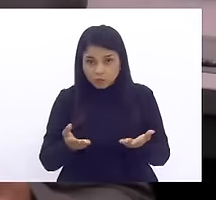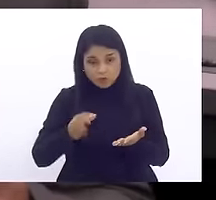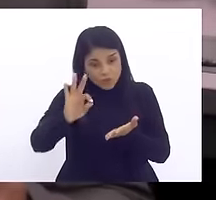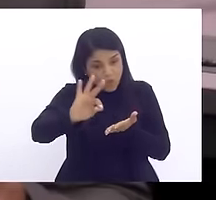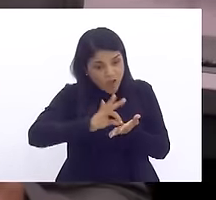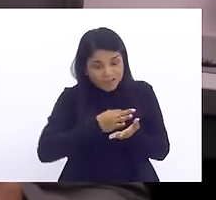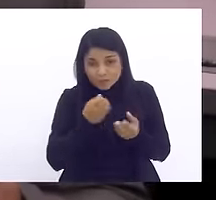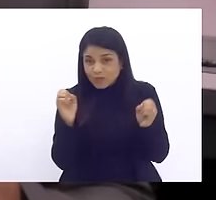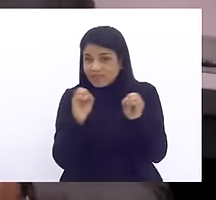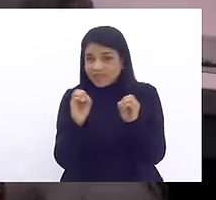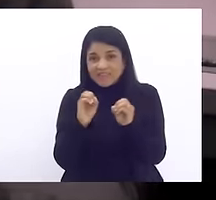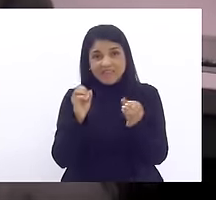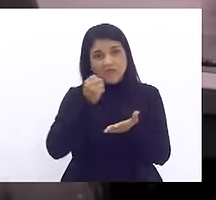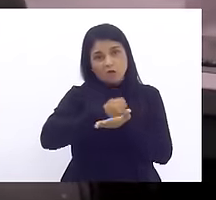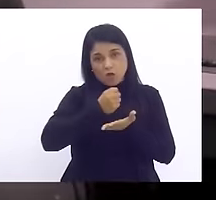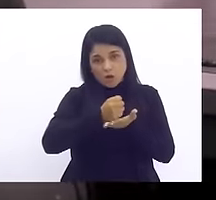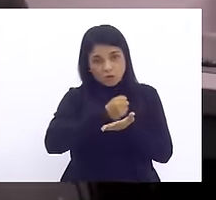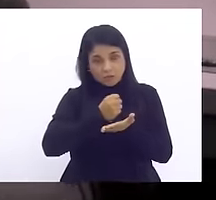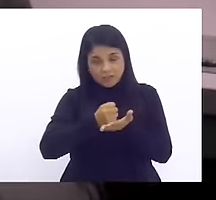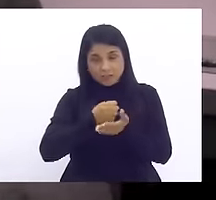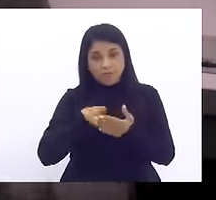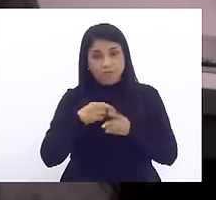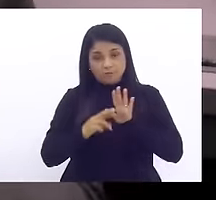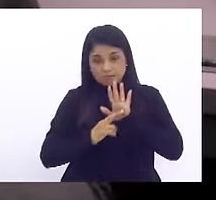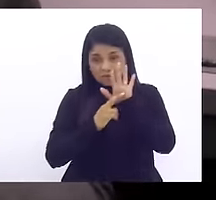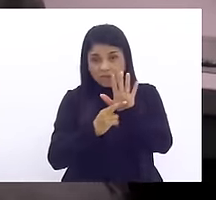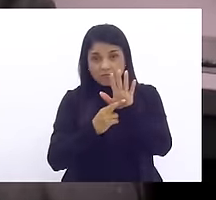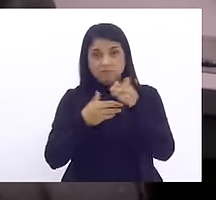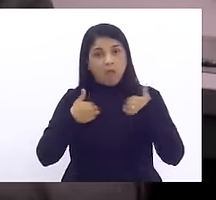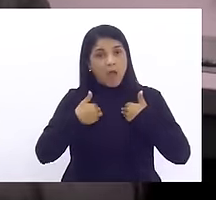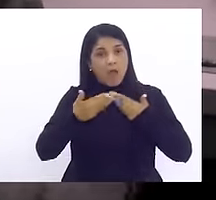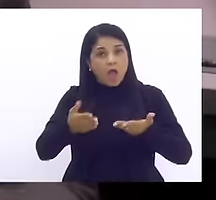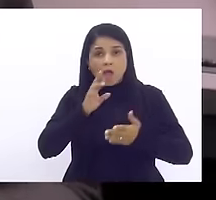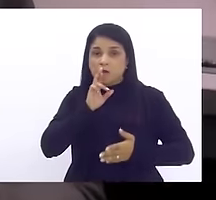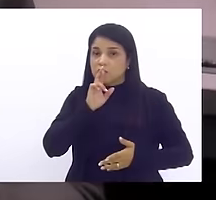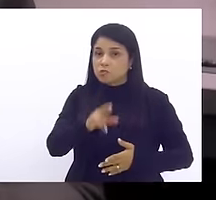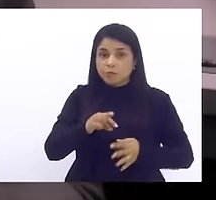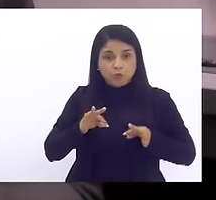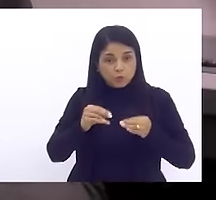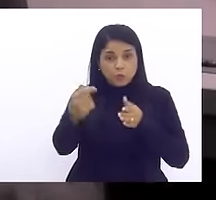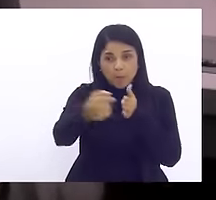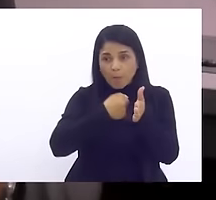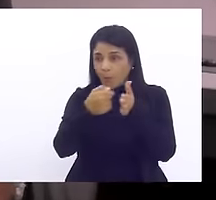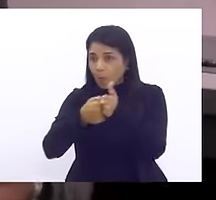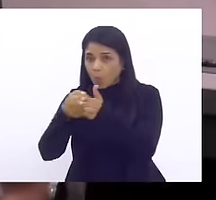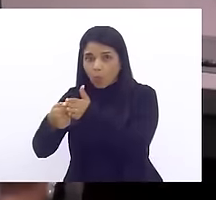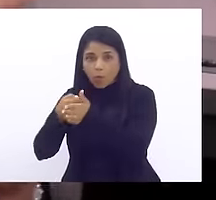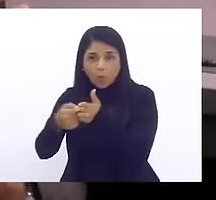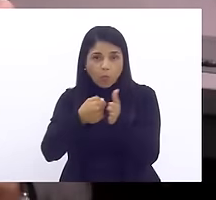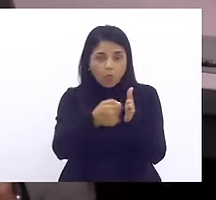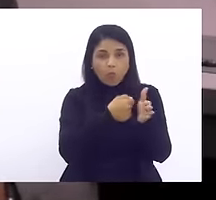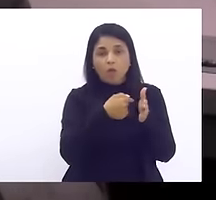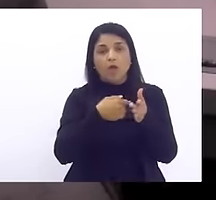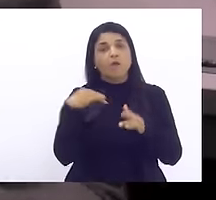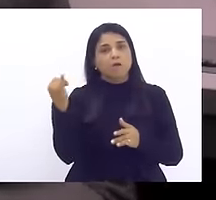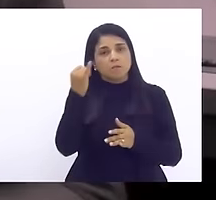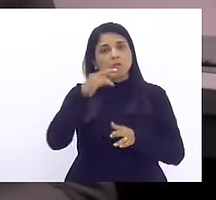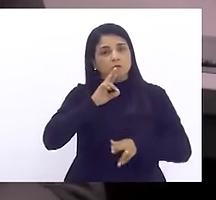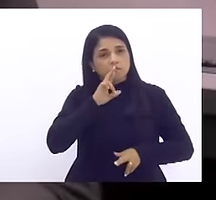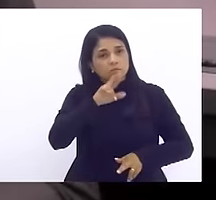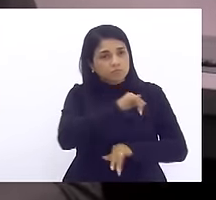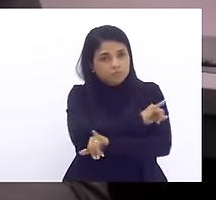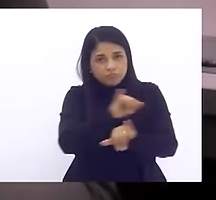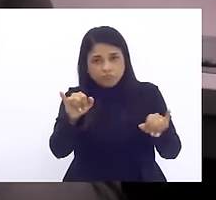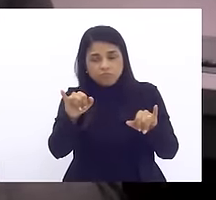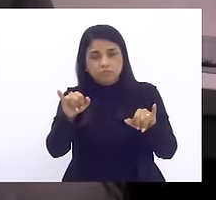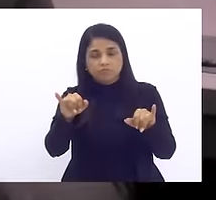nem um único contrato com a empresa nós que estamos aqui de peito aberto respondendo todas as perguntas e é importante que se diga para todos